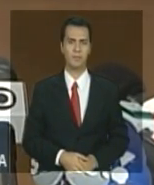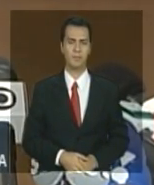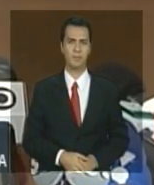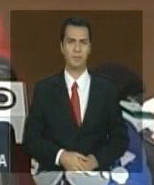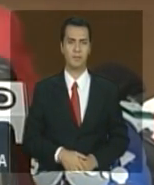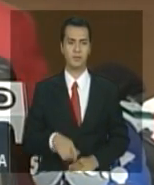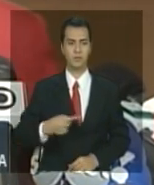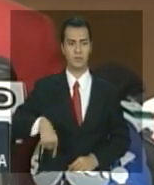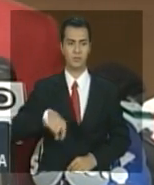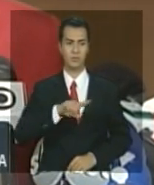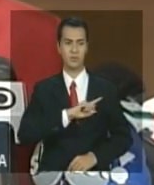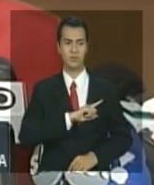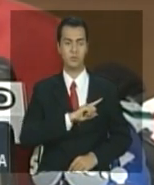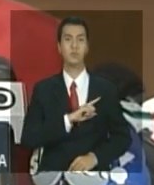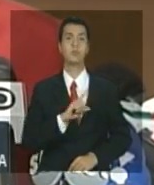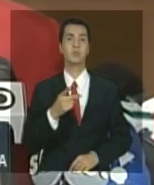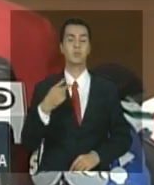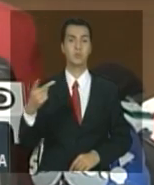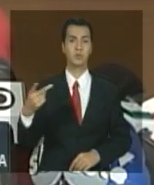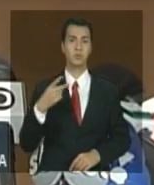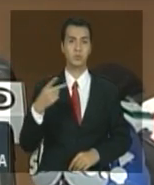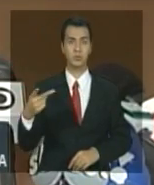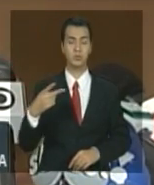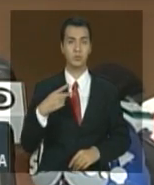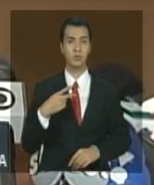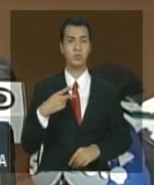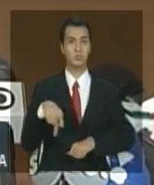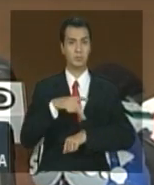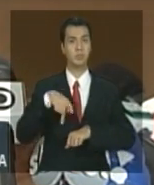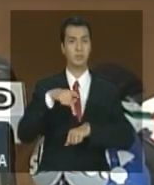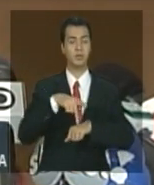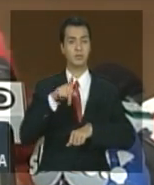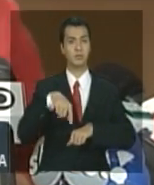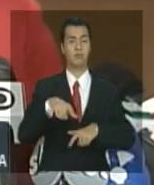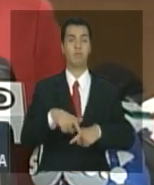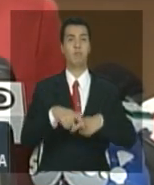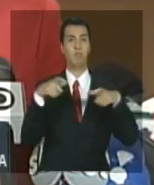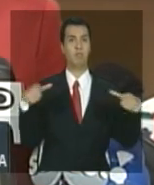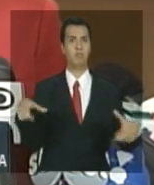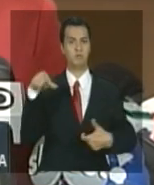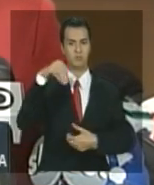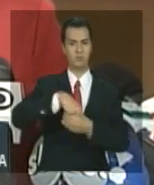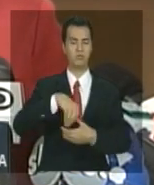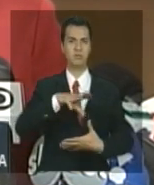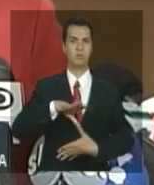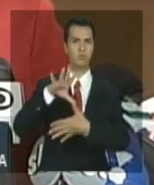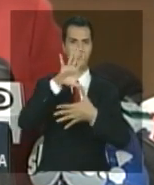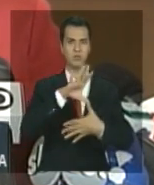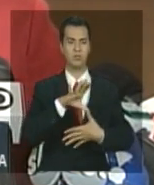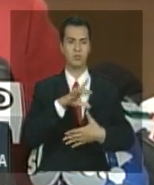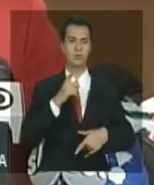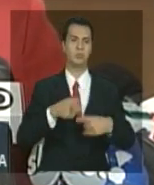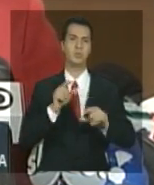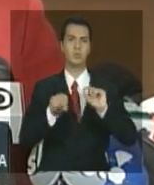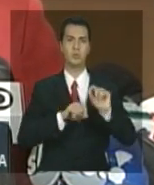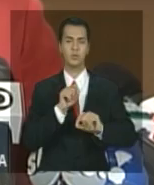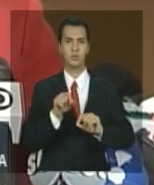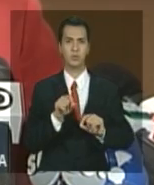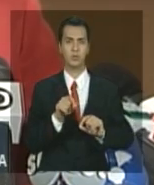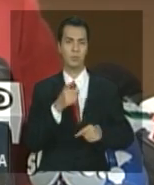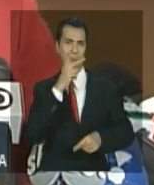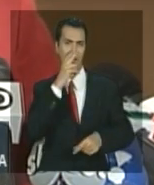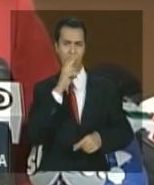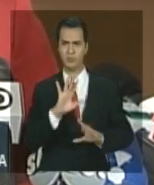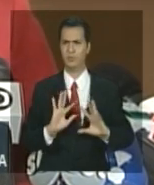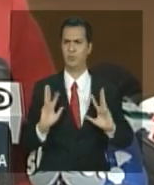principalmente nós que somos as duas maiores democracias do continente, que todo mundo é Joãozinho, o Joãozinho do passo